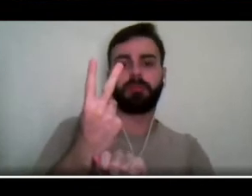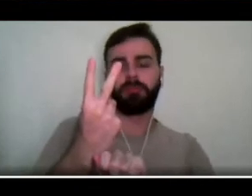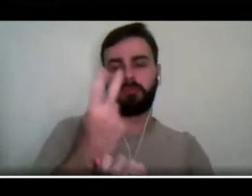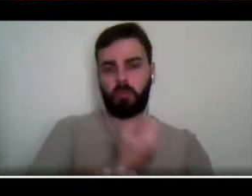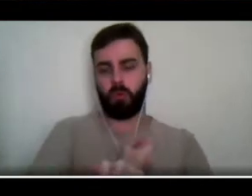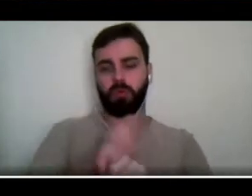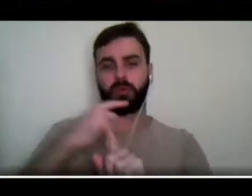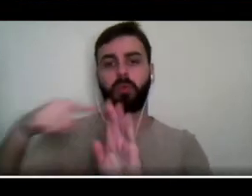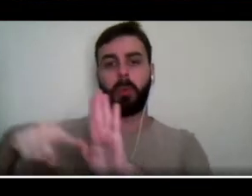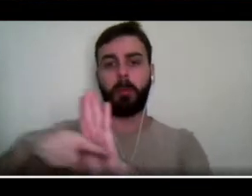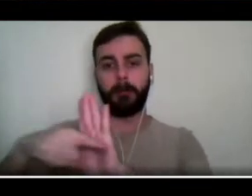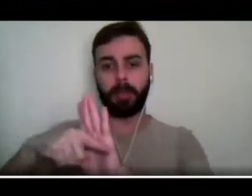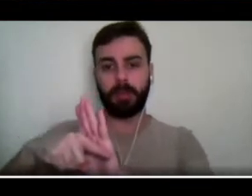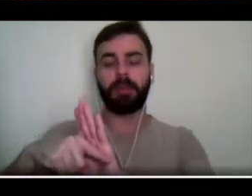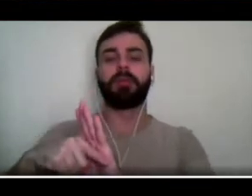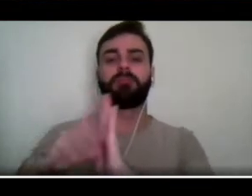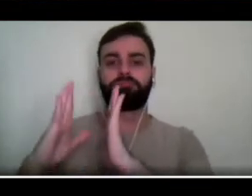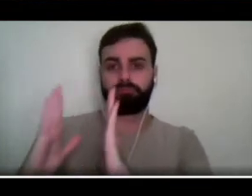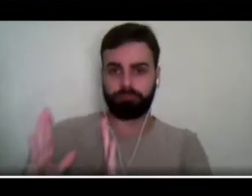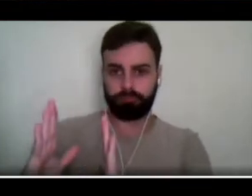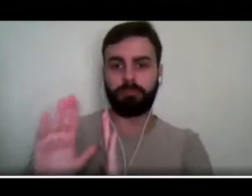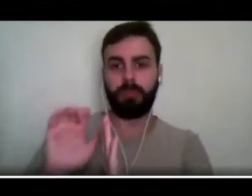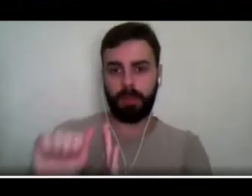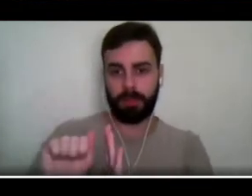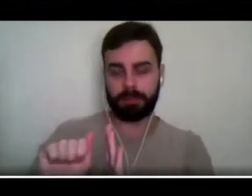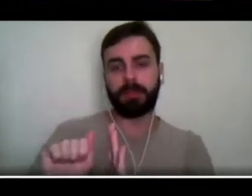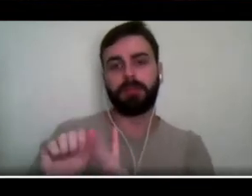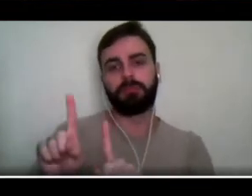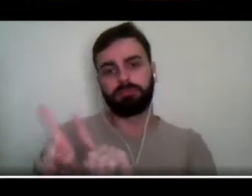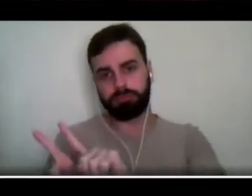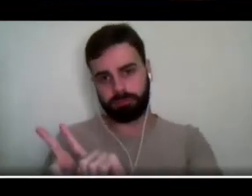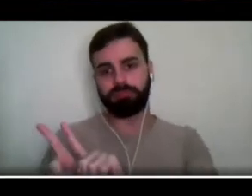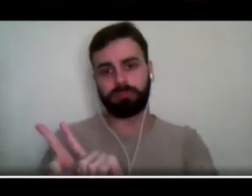aceleração paralela ao quadrado.